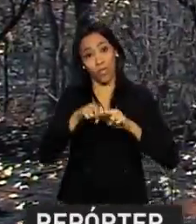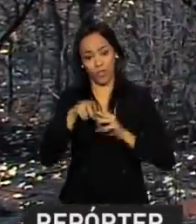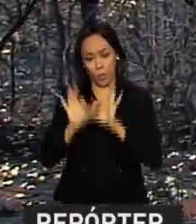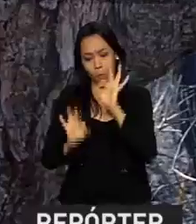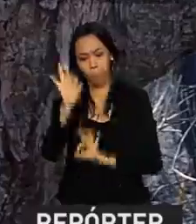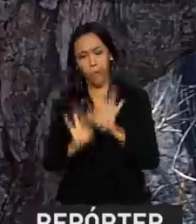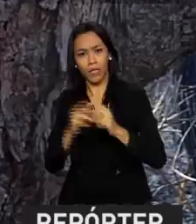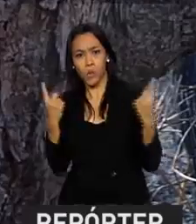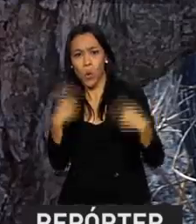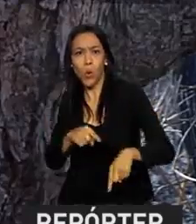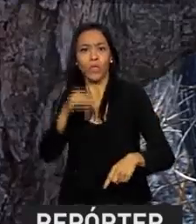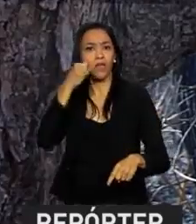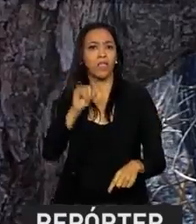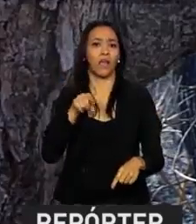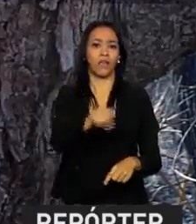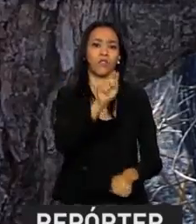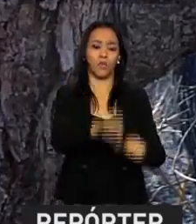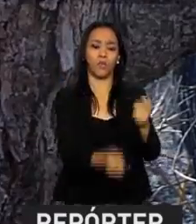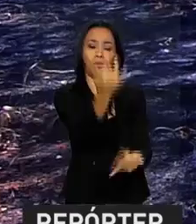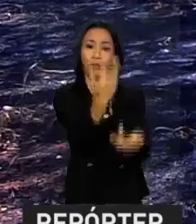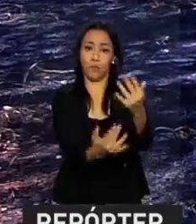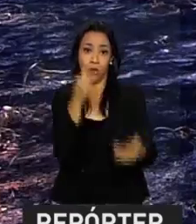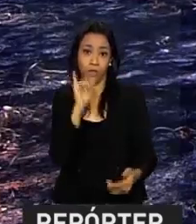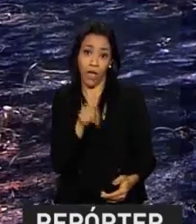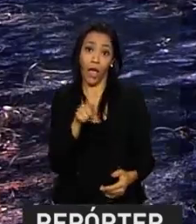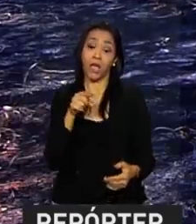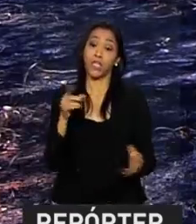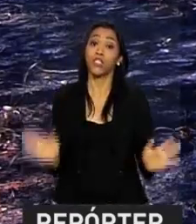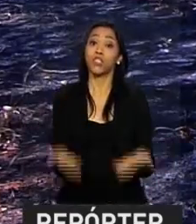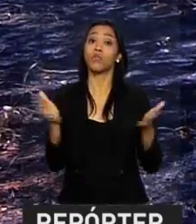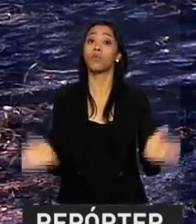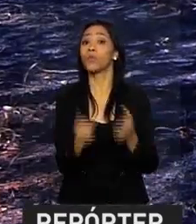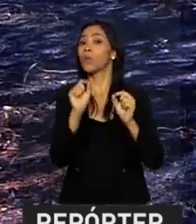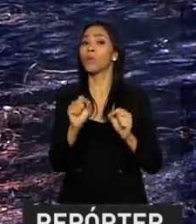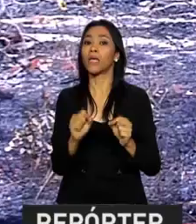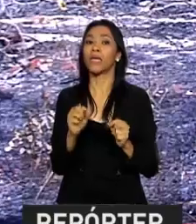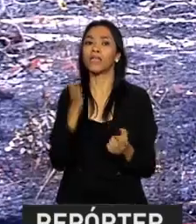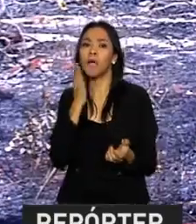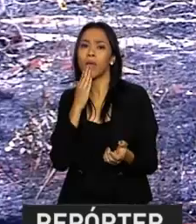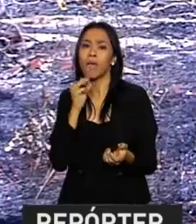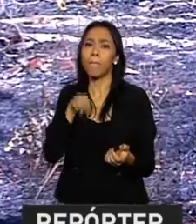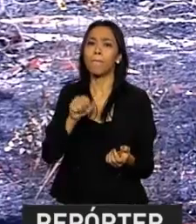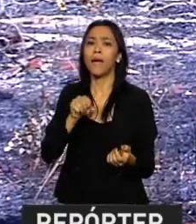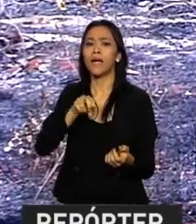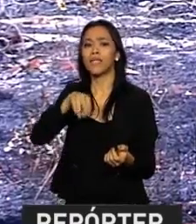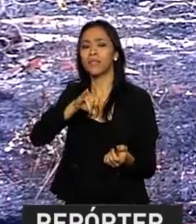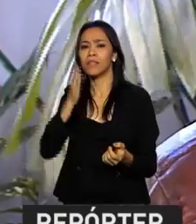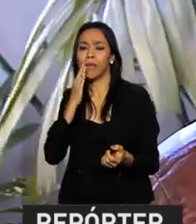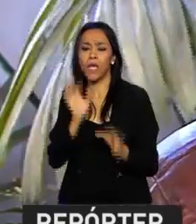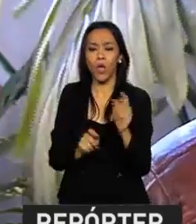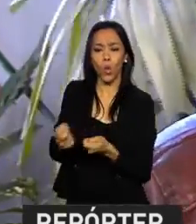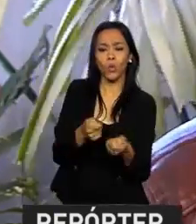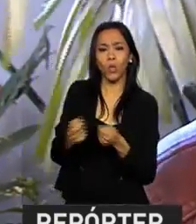o Cerrado, além de prever ações para queda no desmatamento, estimula o chamado manejo do fogo, as queimadas controladas.